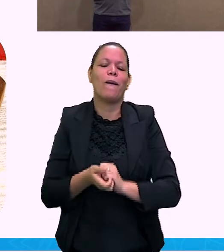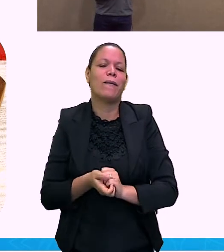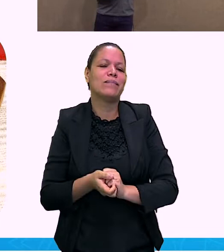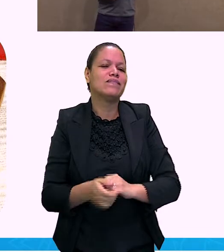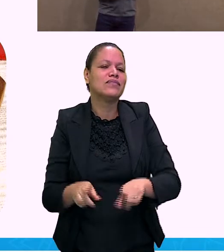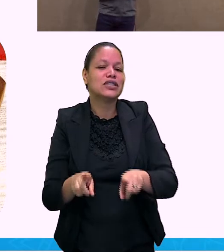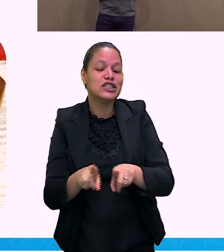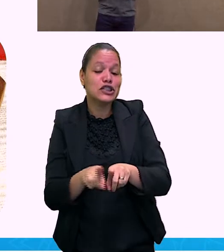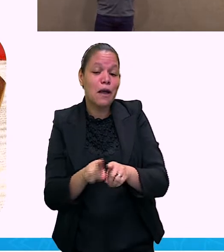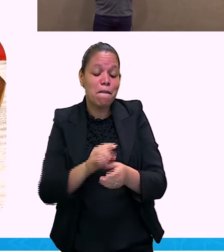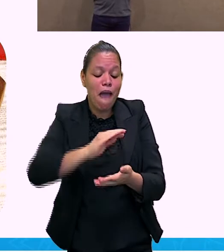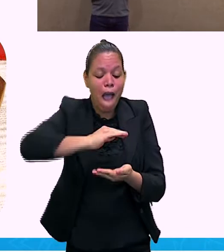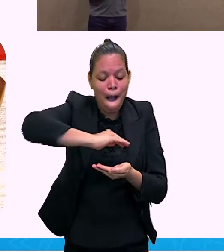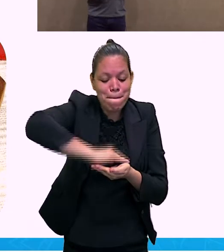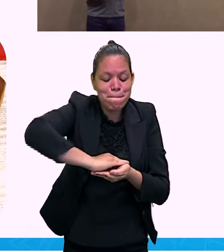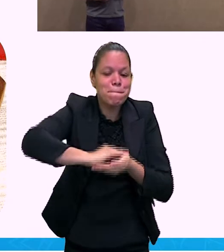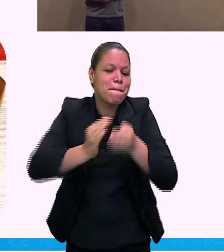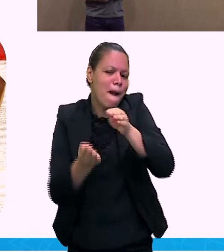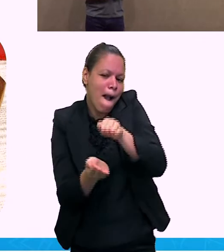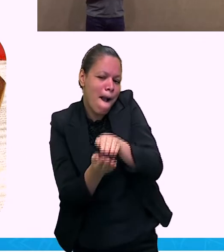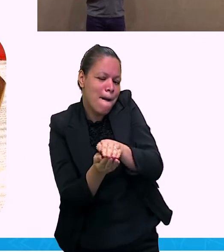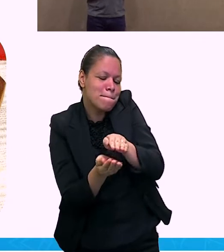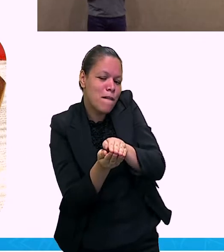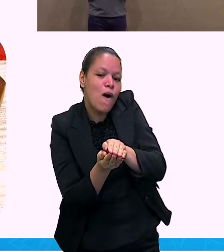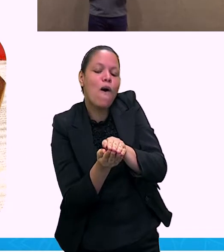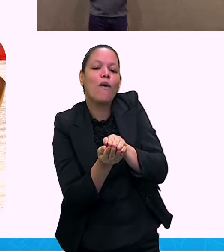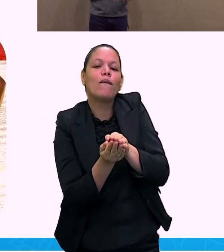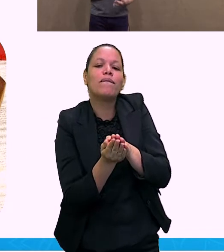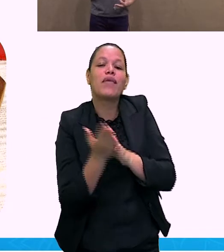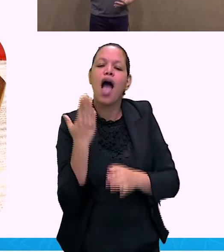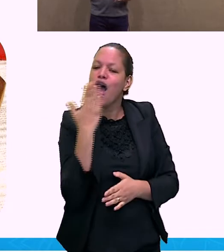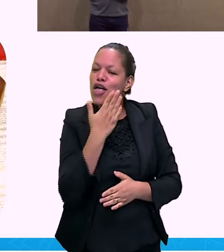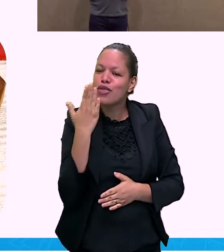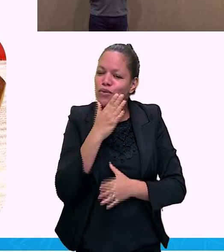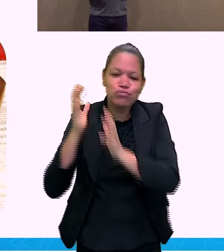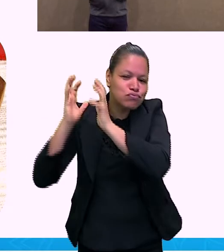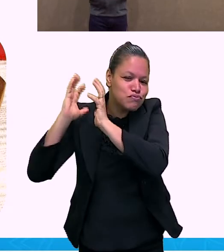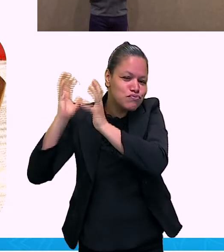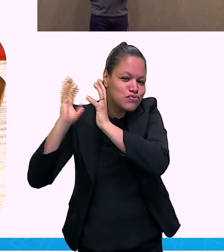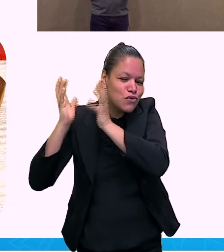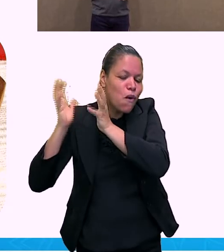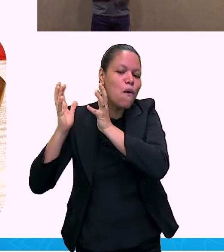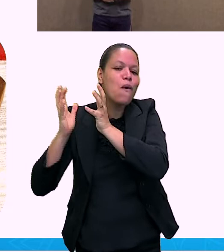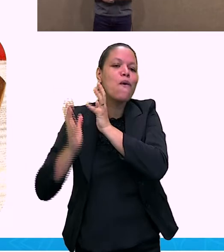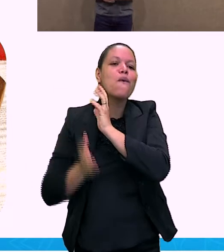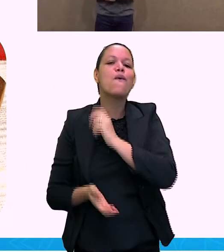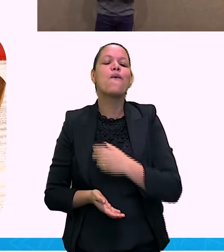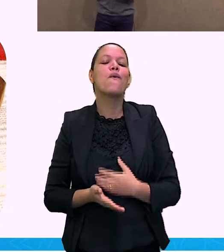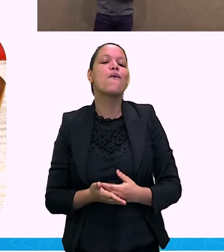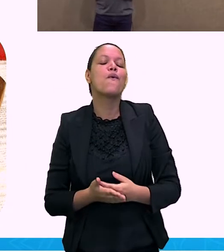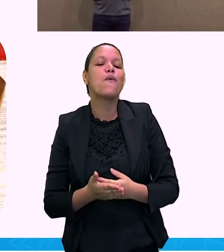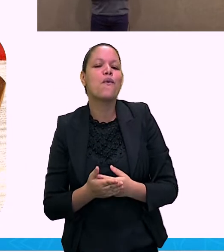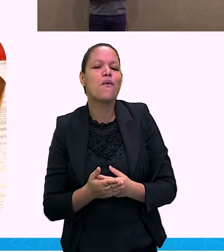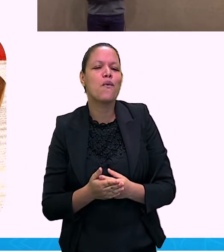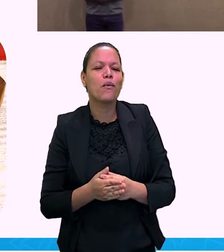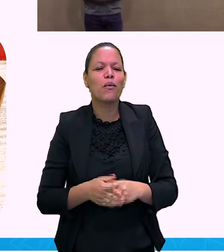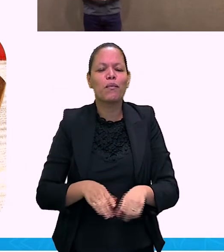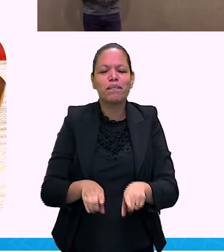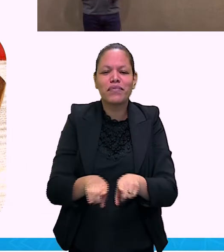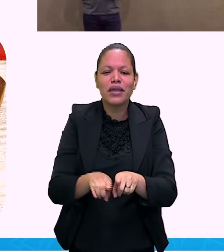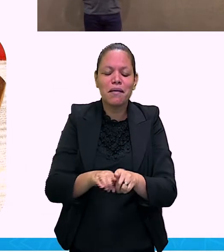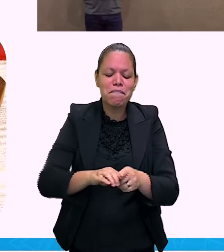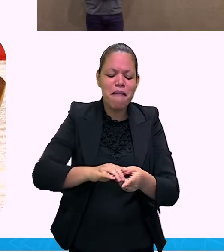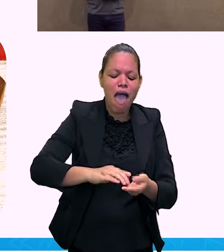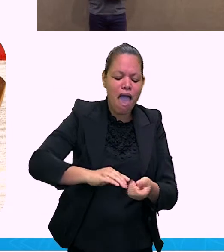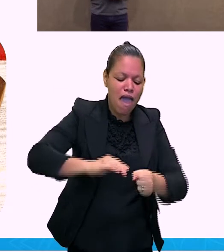a pamonha, o doce da cocada, tapiocas podendo ser doce ou salgada, o pé de